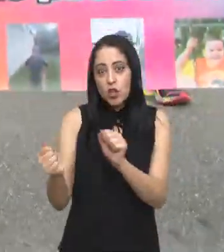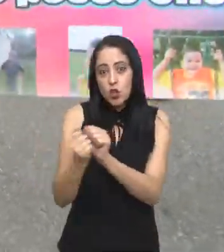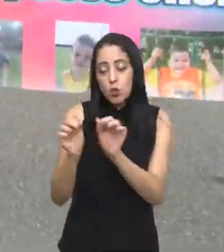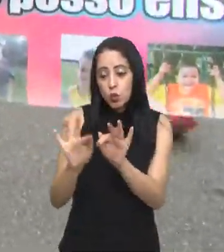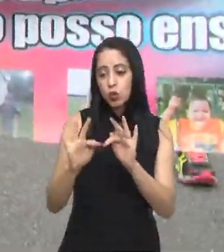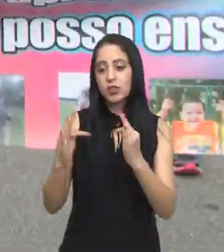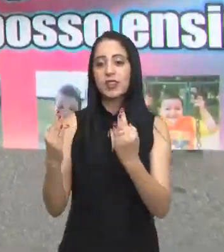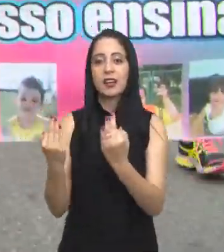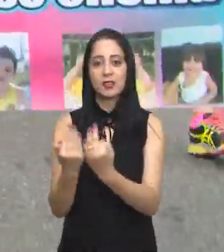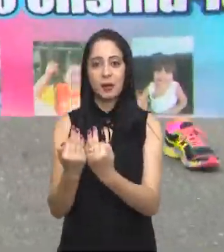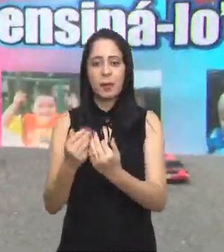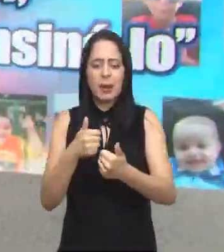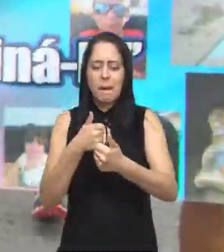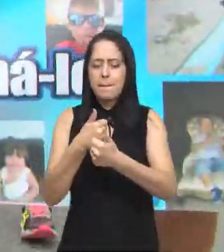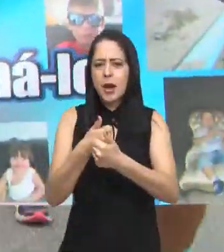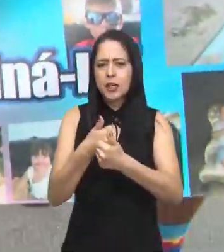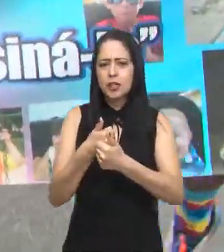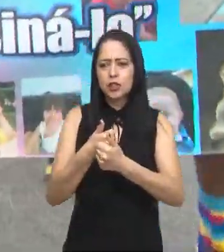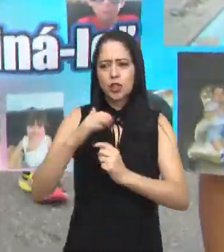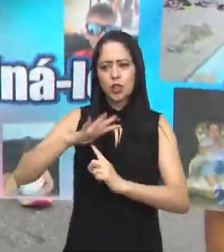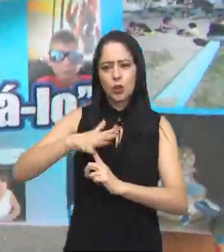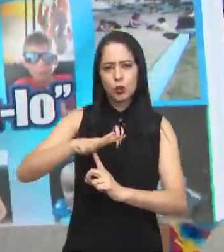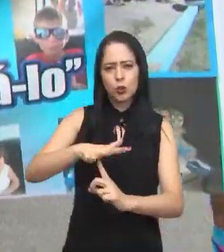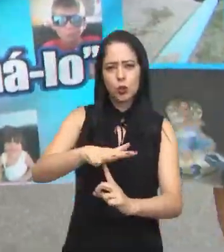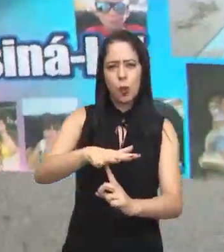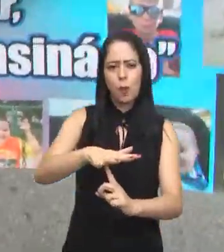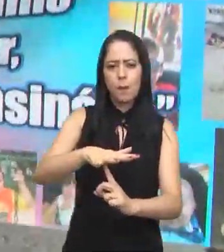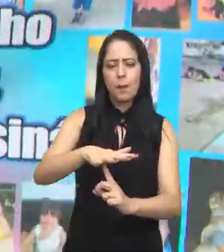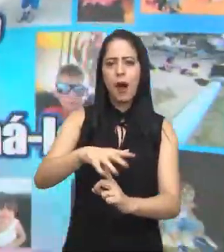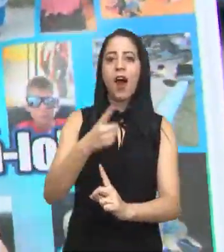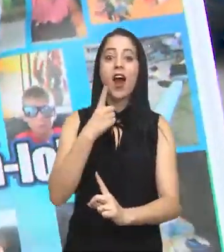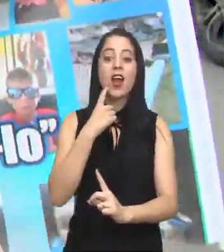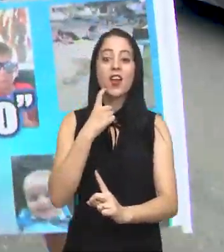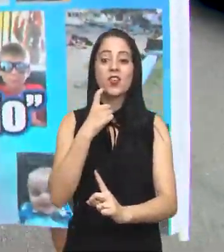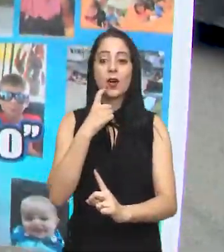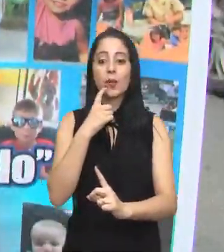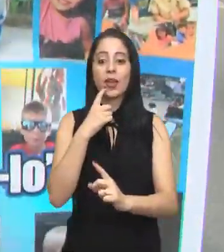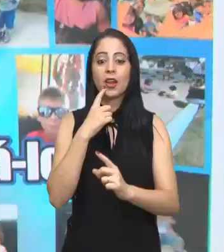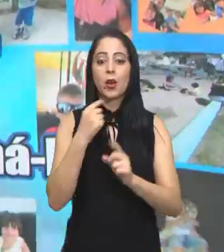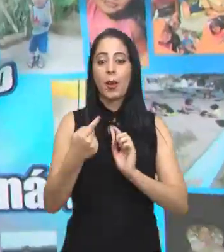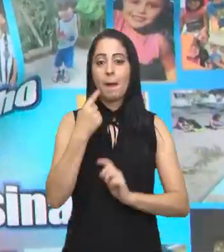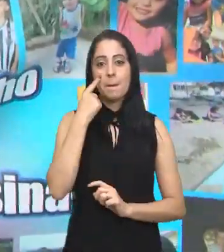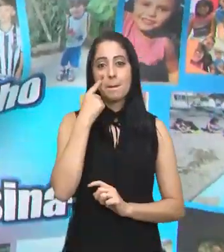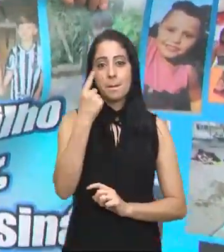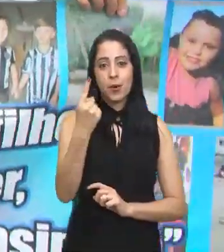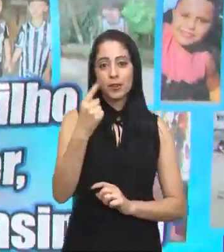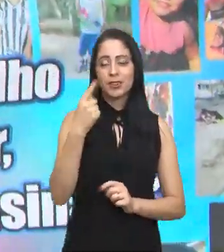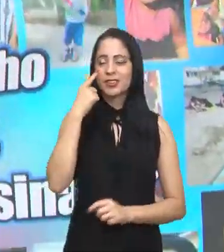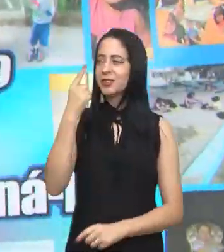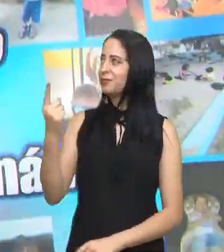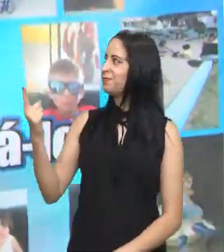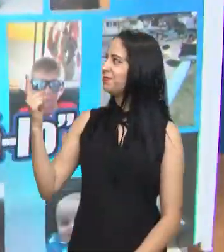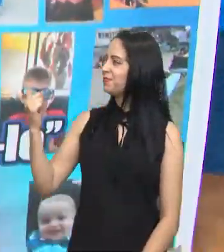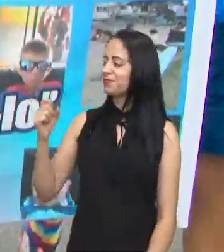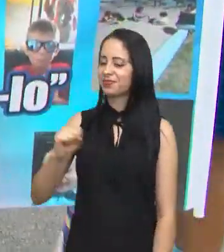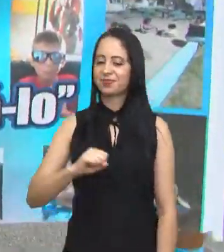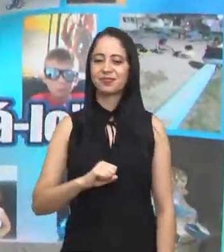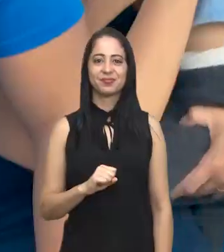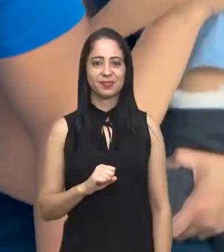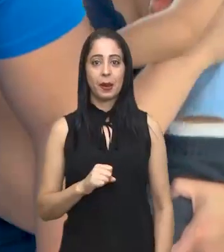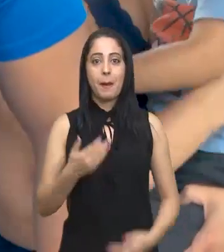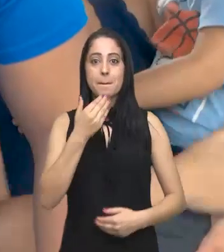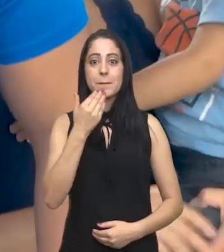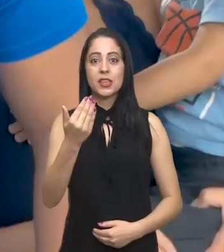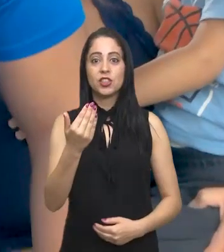saíram às ruas em volta do Parque Ribeirão Vermelho carregando uma mensagem que pediu por respeito visibilidade e